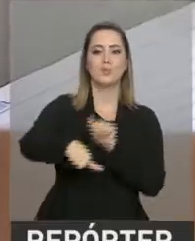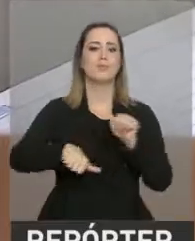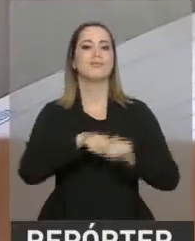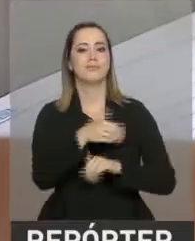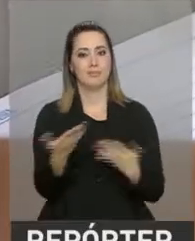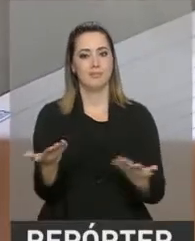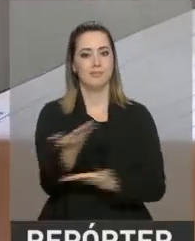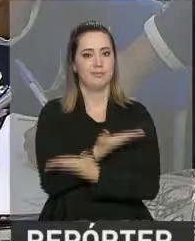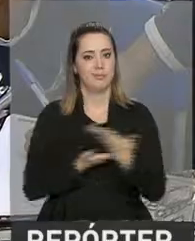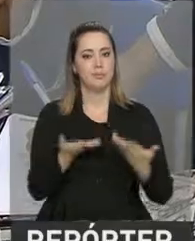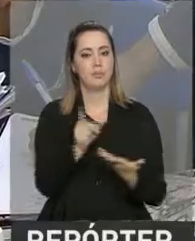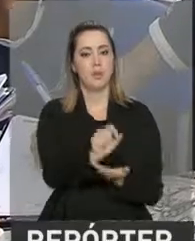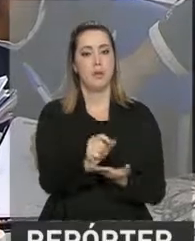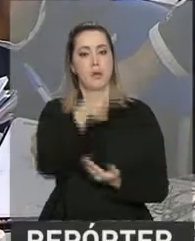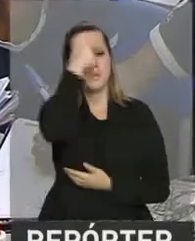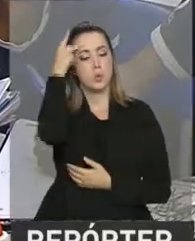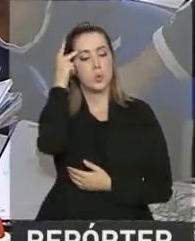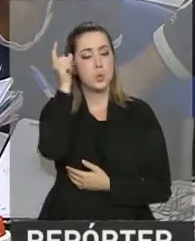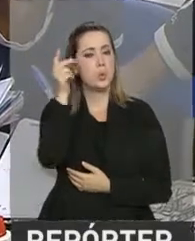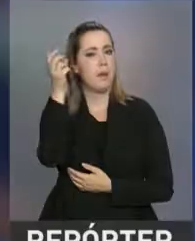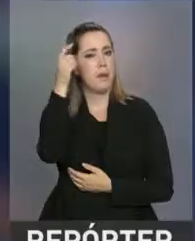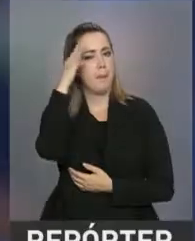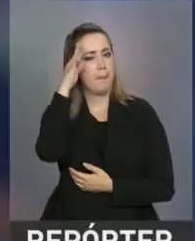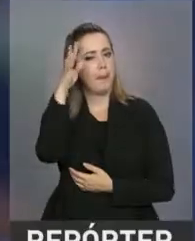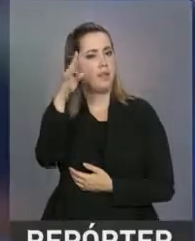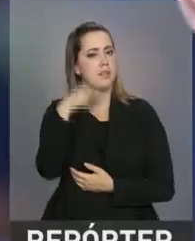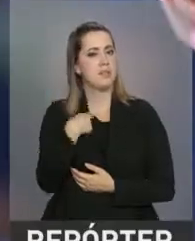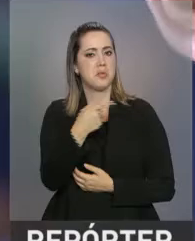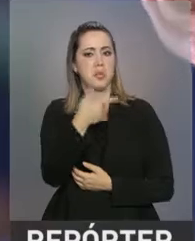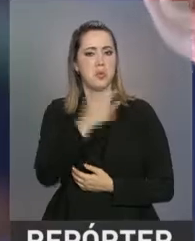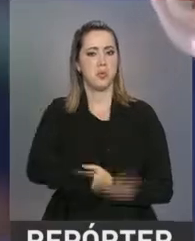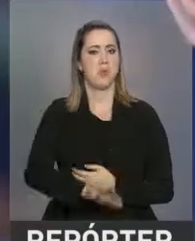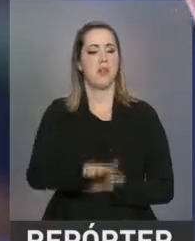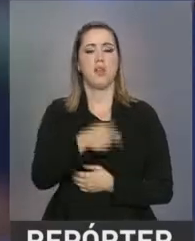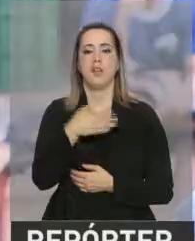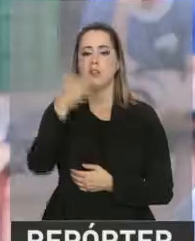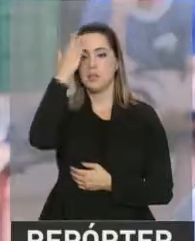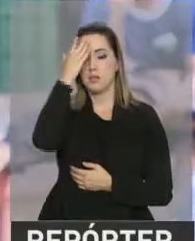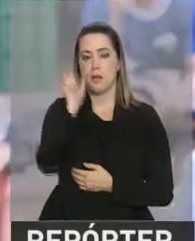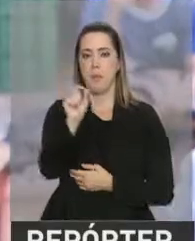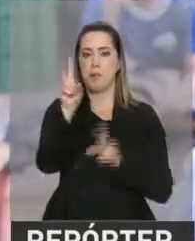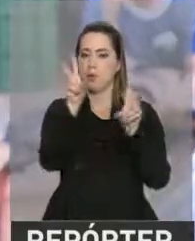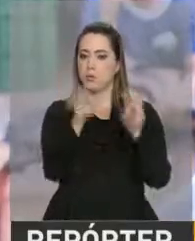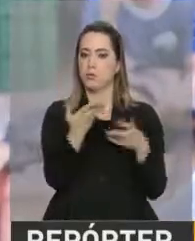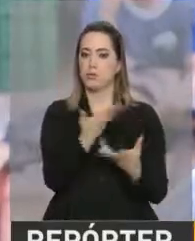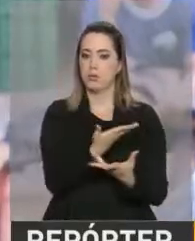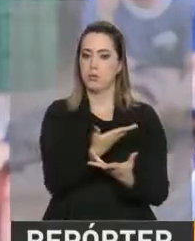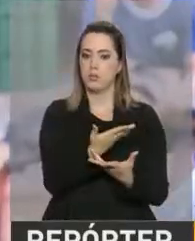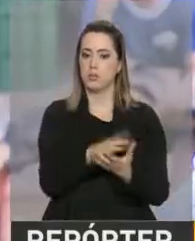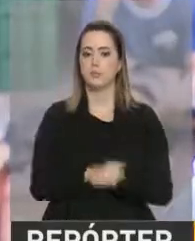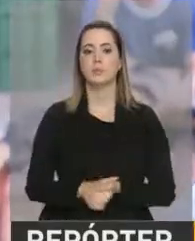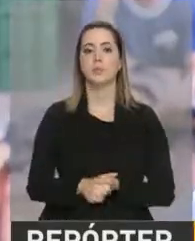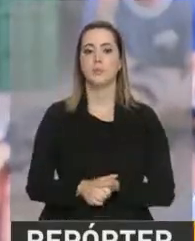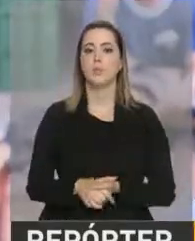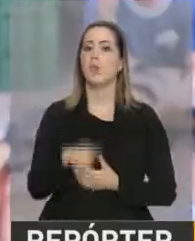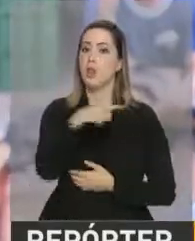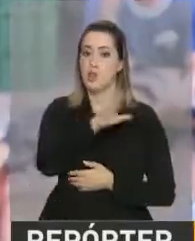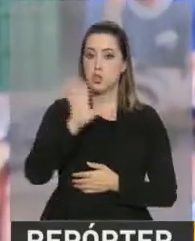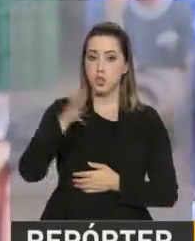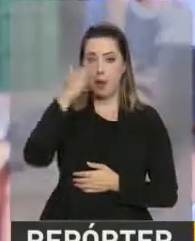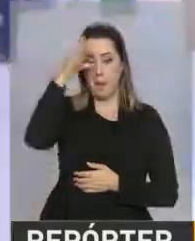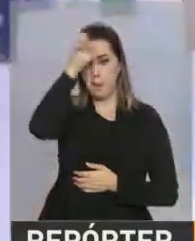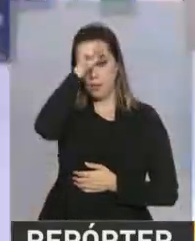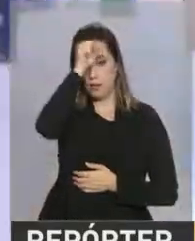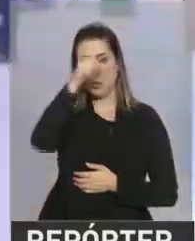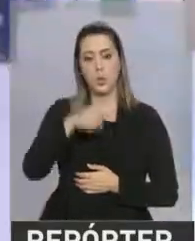e para quem pensa que os estudantes não se interessam pelo tema se surpreende com o que já aprenderam uma mulher têm tanto potencial quanto qualquer homem pra ser